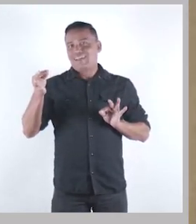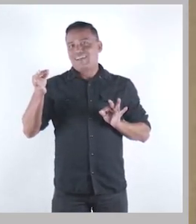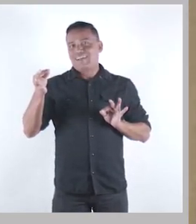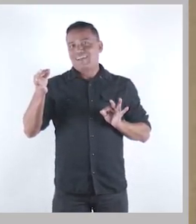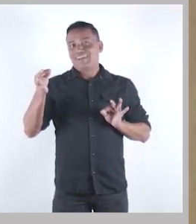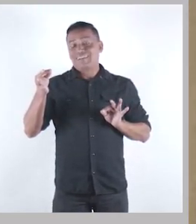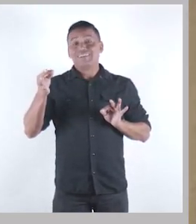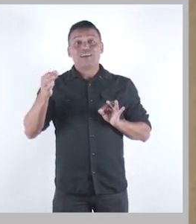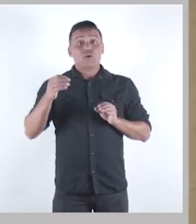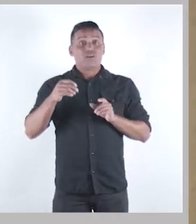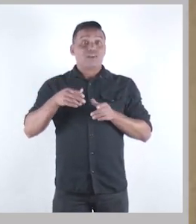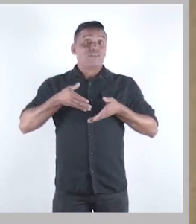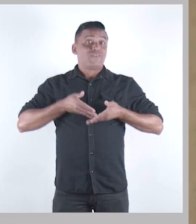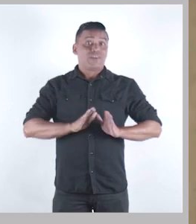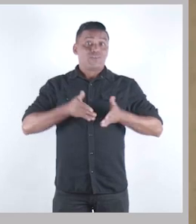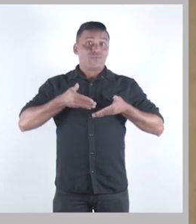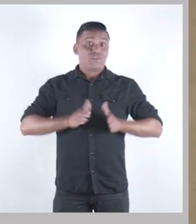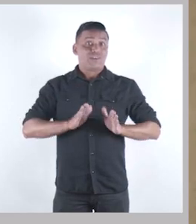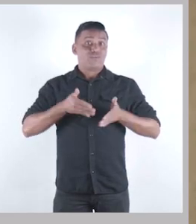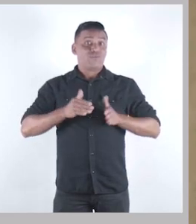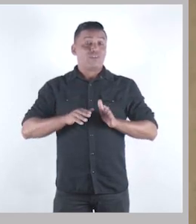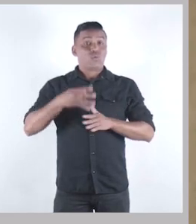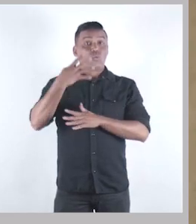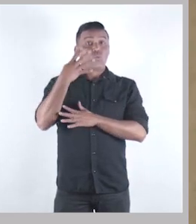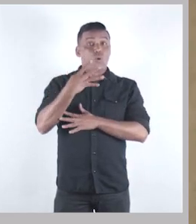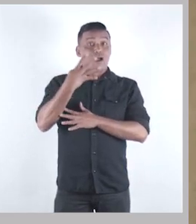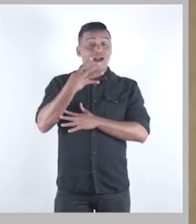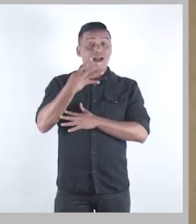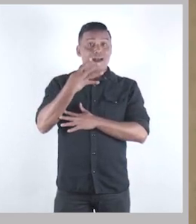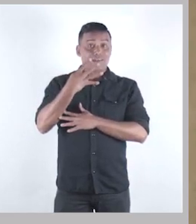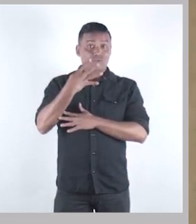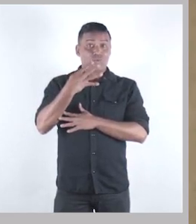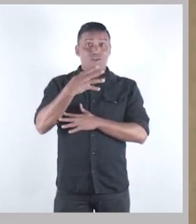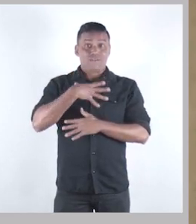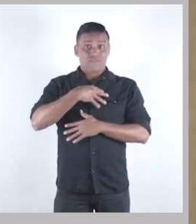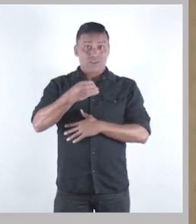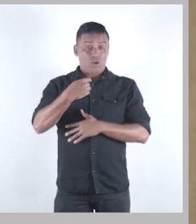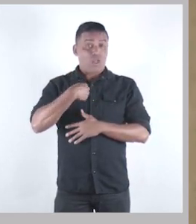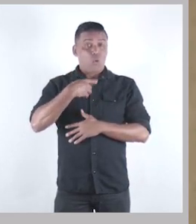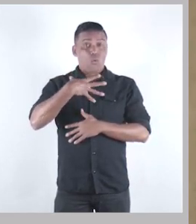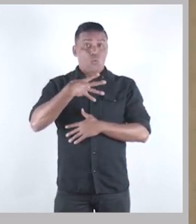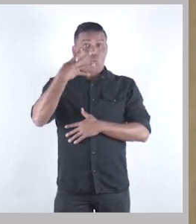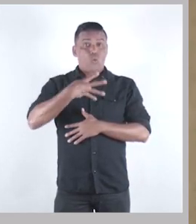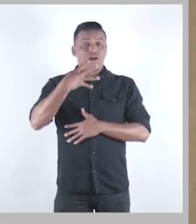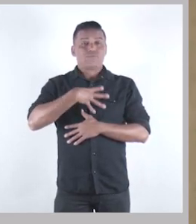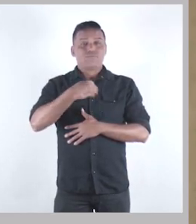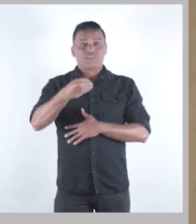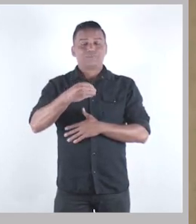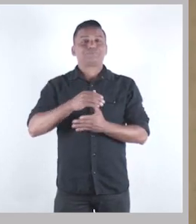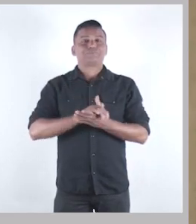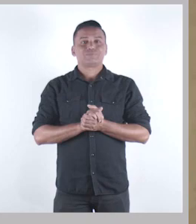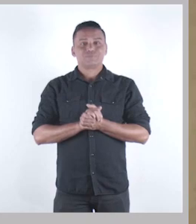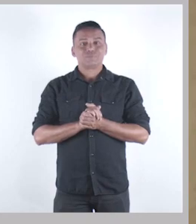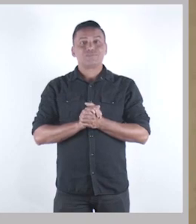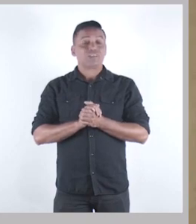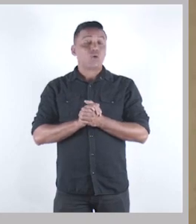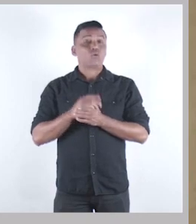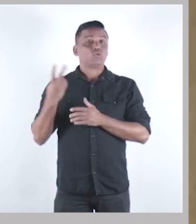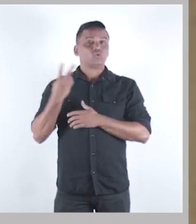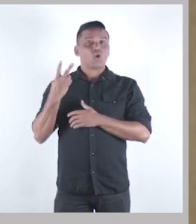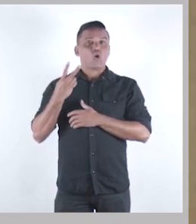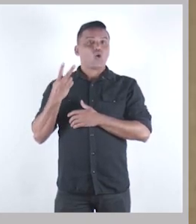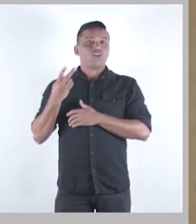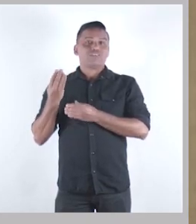quinta barriga da minha mãe, portanto o quarto filho mais velho, fomos todos mostrados à escola por esses dois operários,